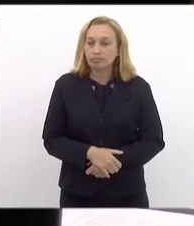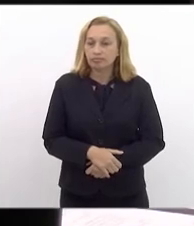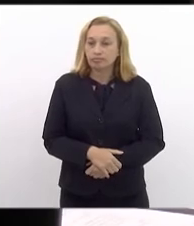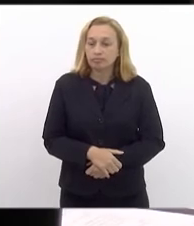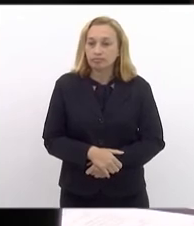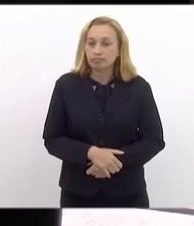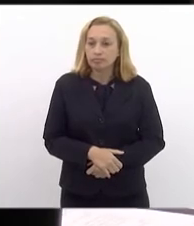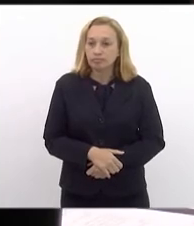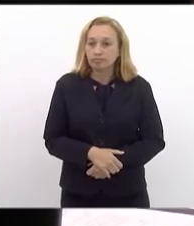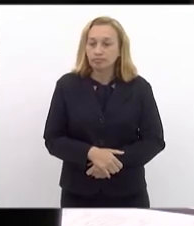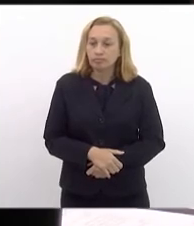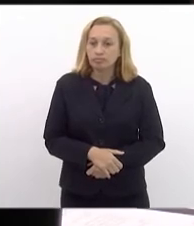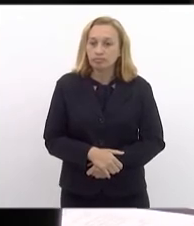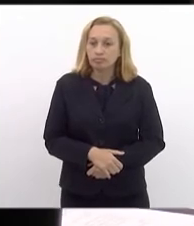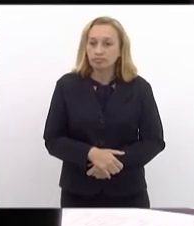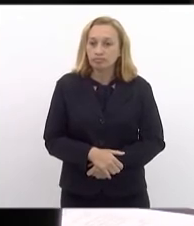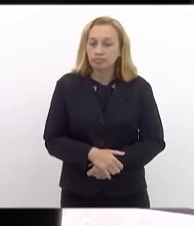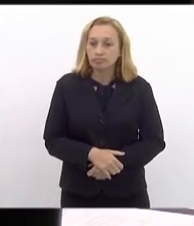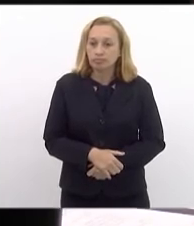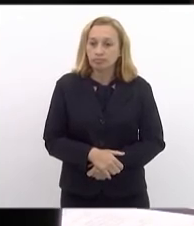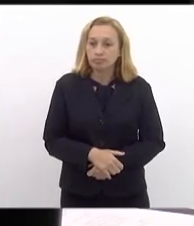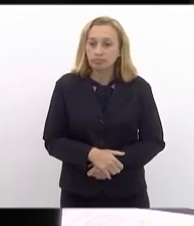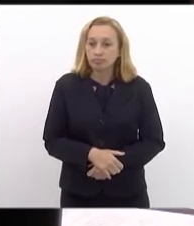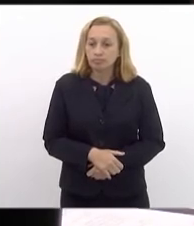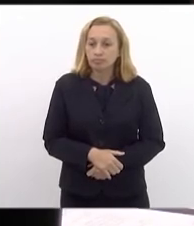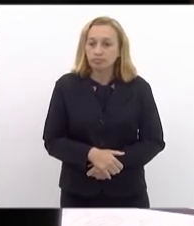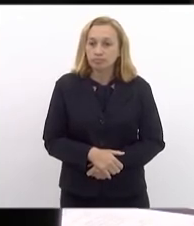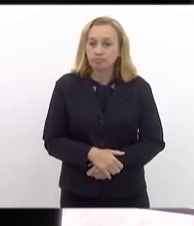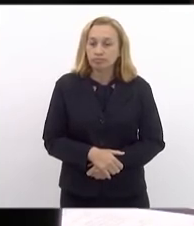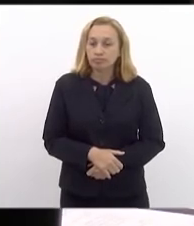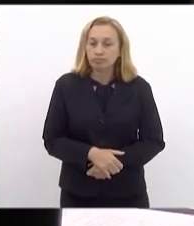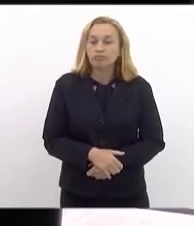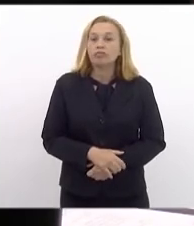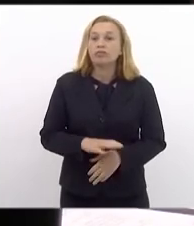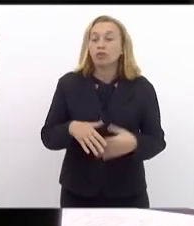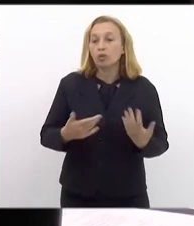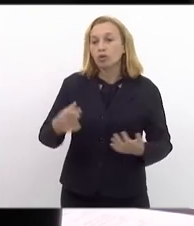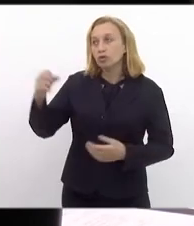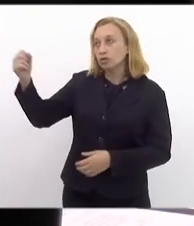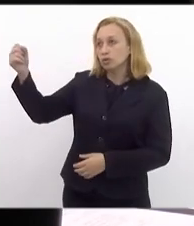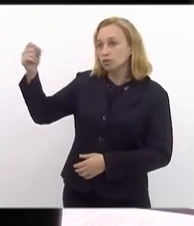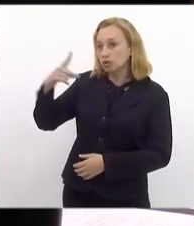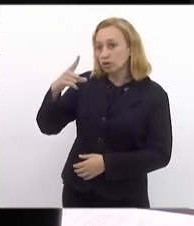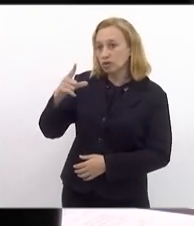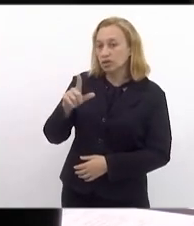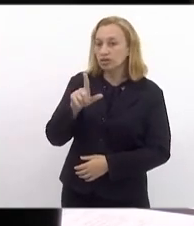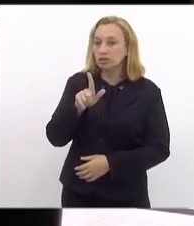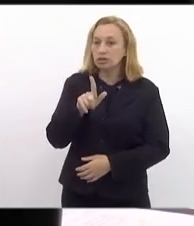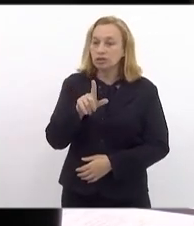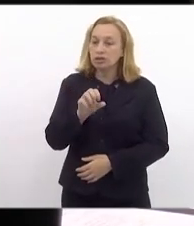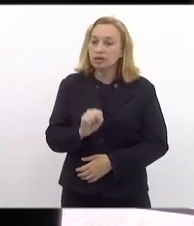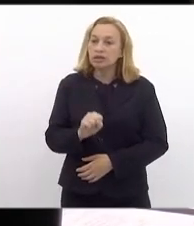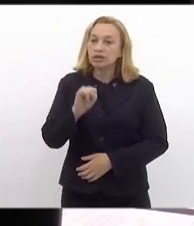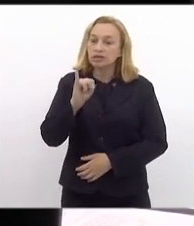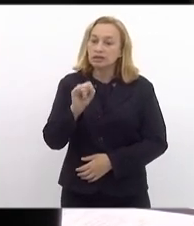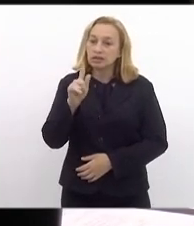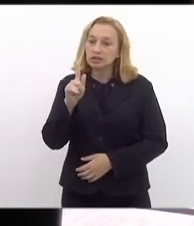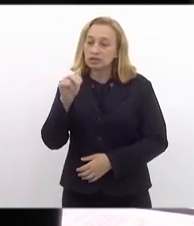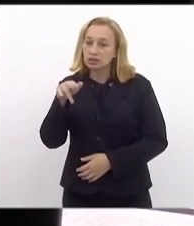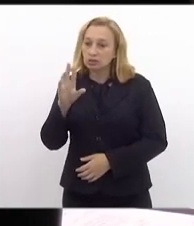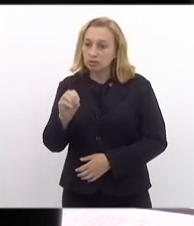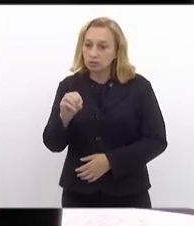e o sol a entrar no signo de Touro e nós